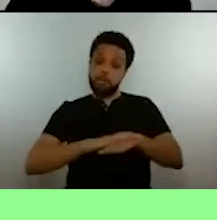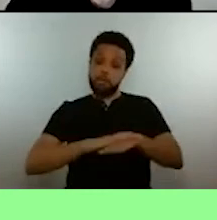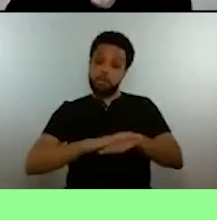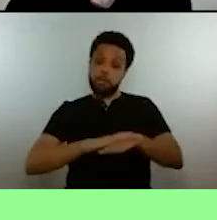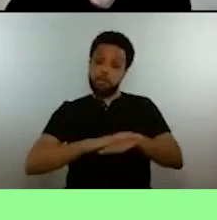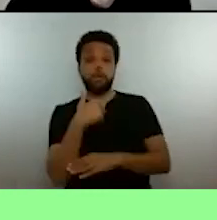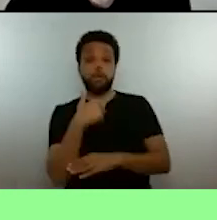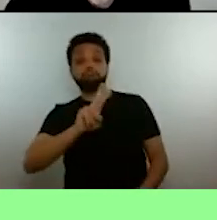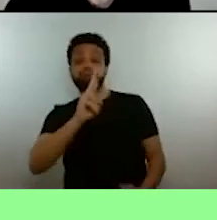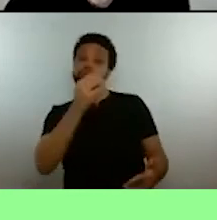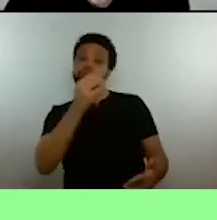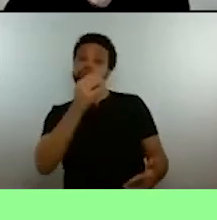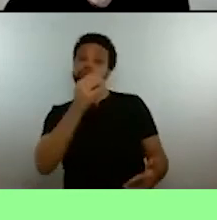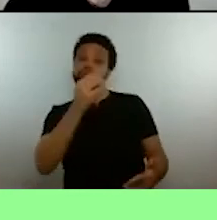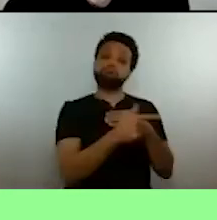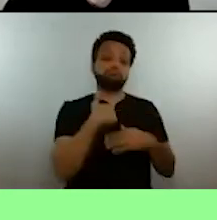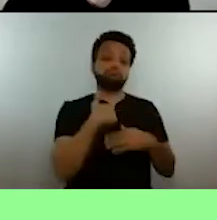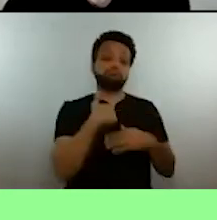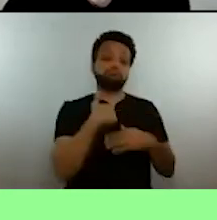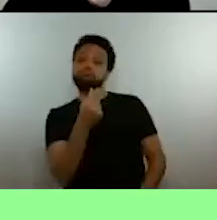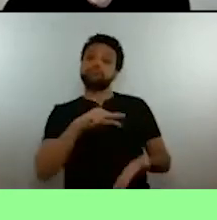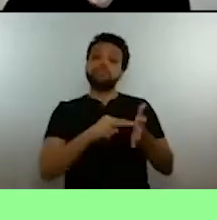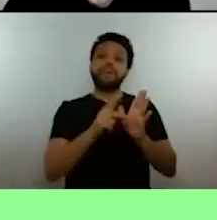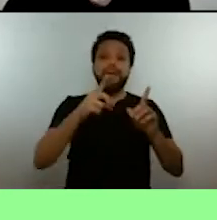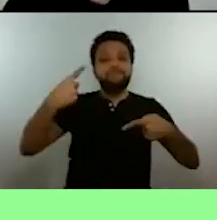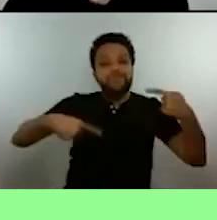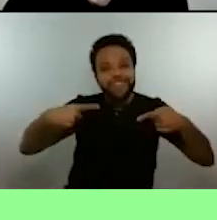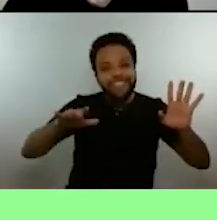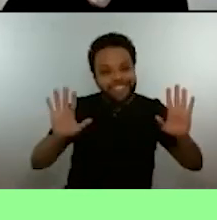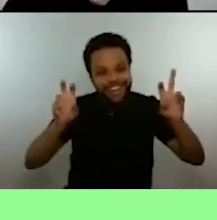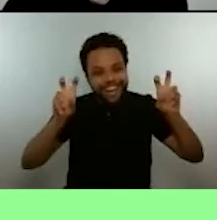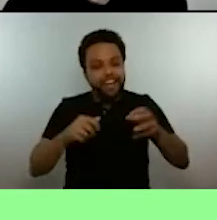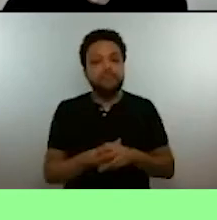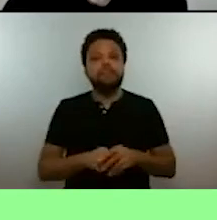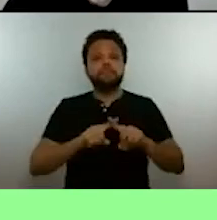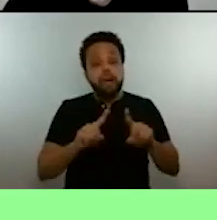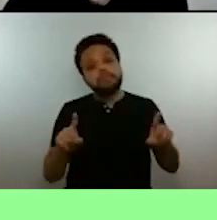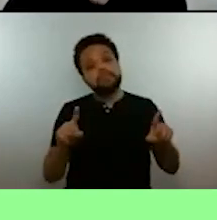é uma questão até meio que política. Pode passar.